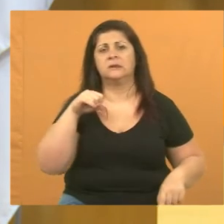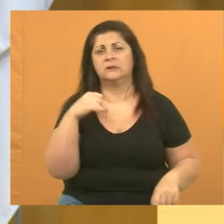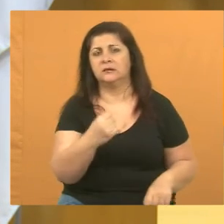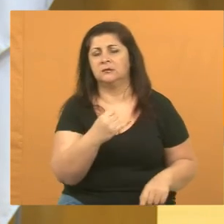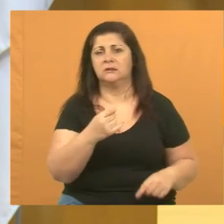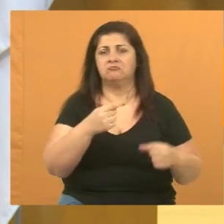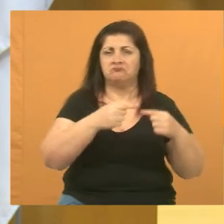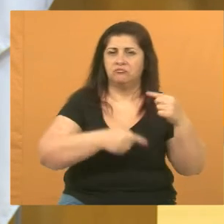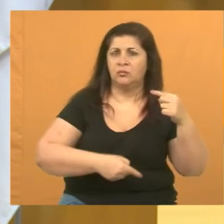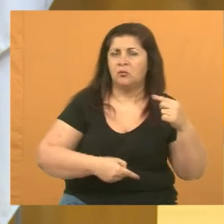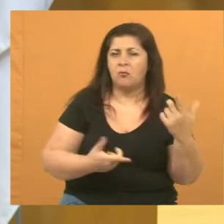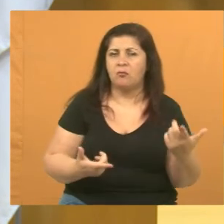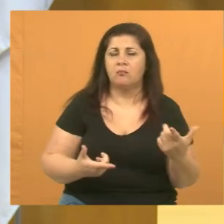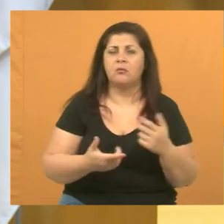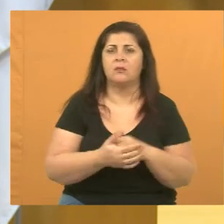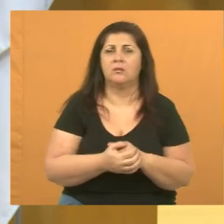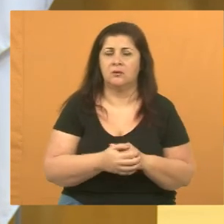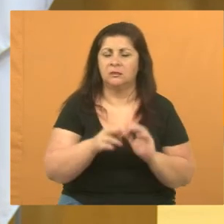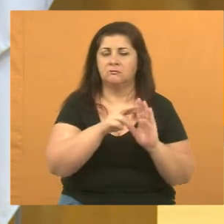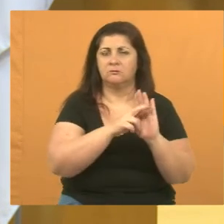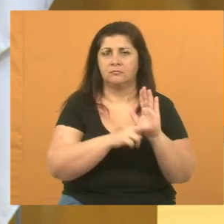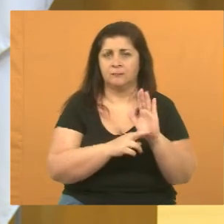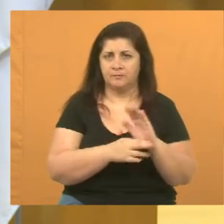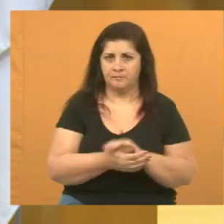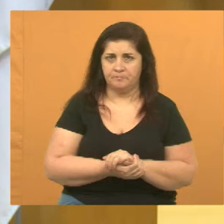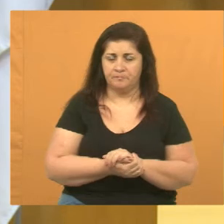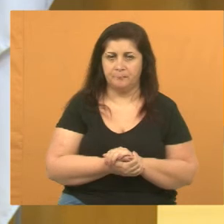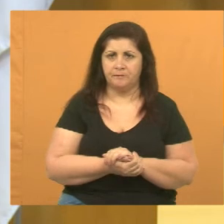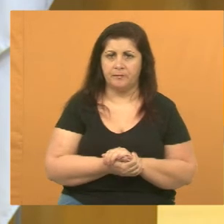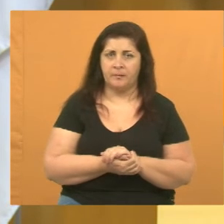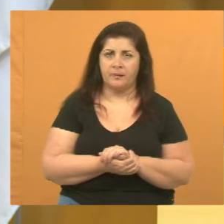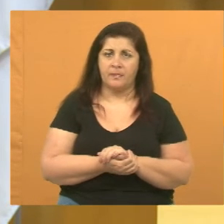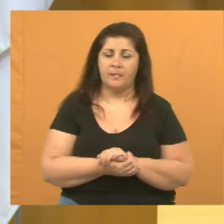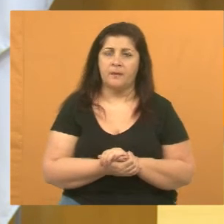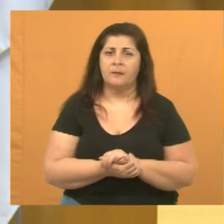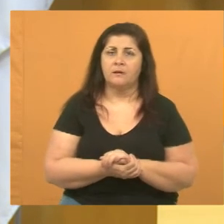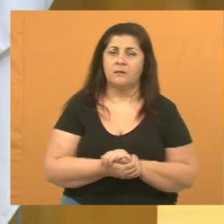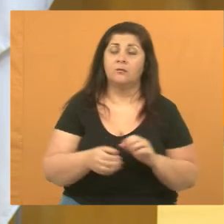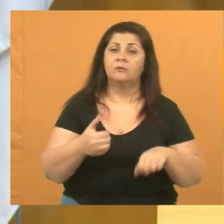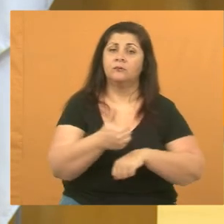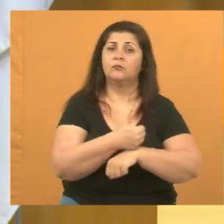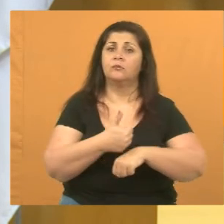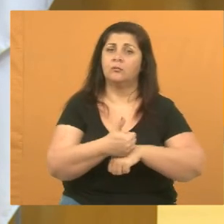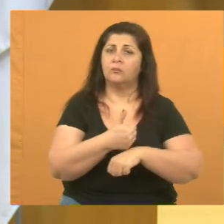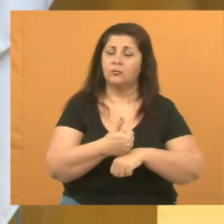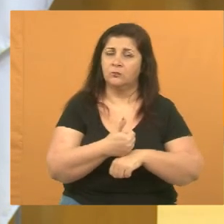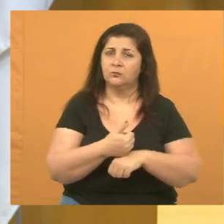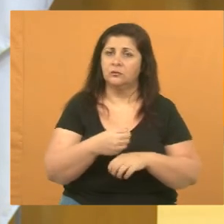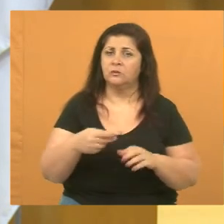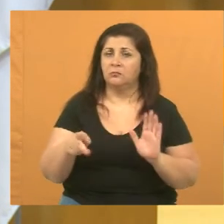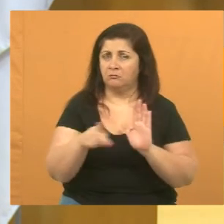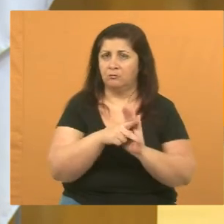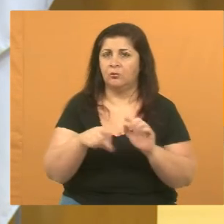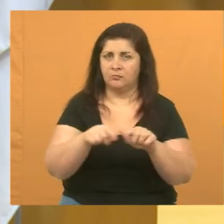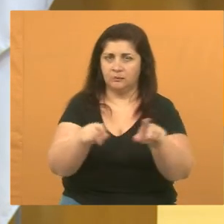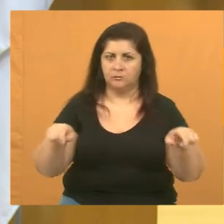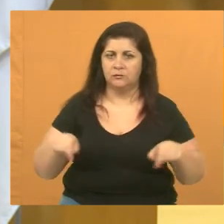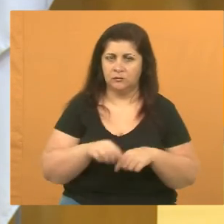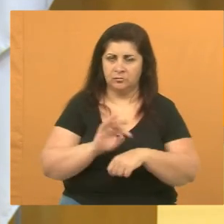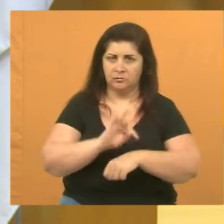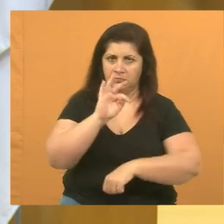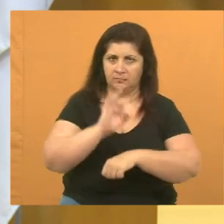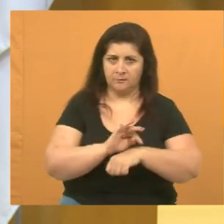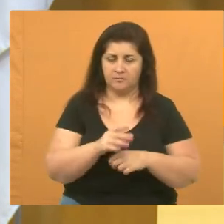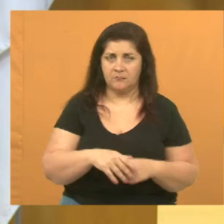caso de inobservância das regras estipuladas. O profissional habilitado do escritório técnico ficará